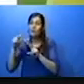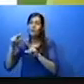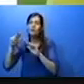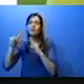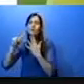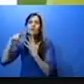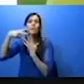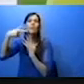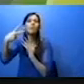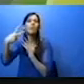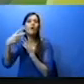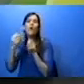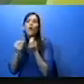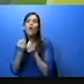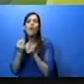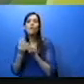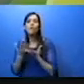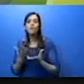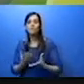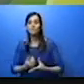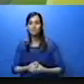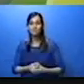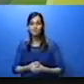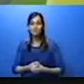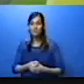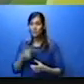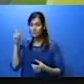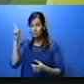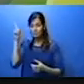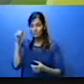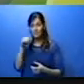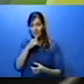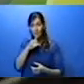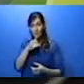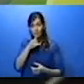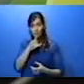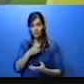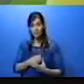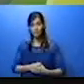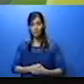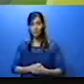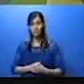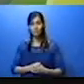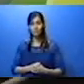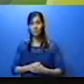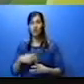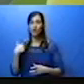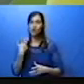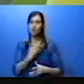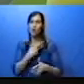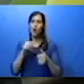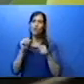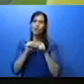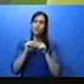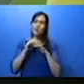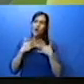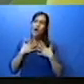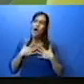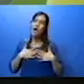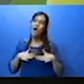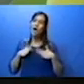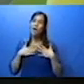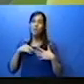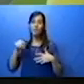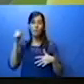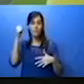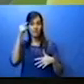Vamos descobrir agora. Olha esses exemplos que bonitinho. Então a gente vai fazer devagarzinho, bonitinho, calmamente, para